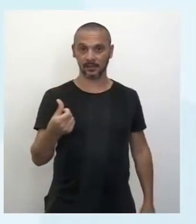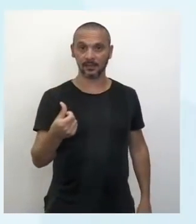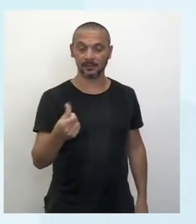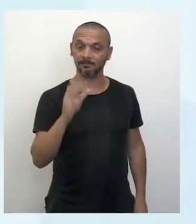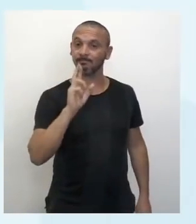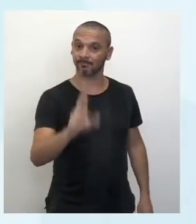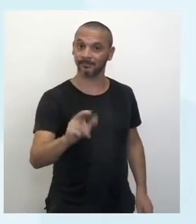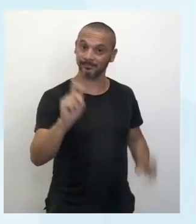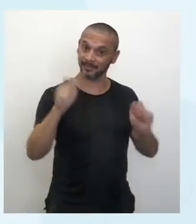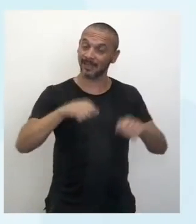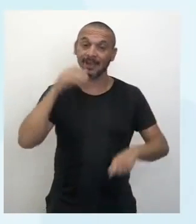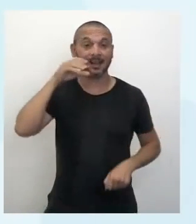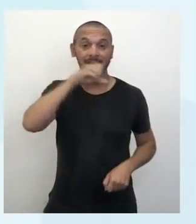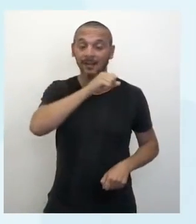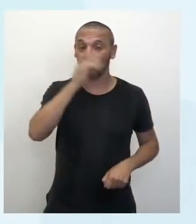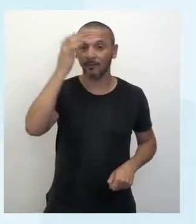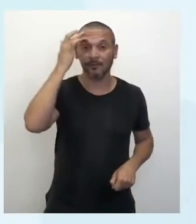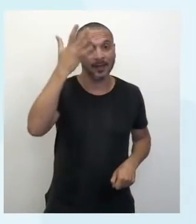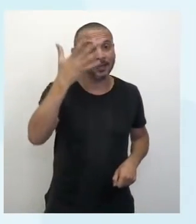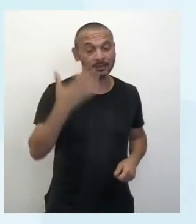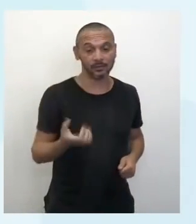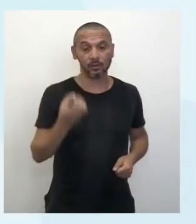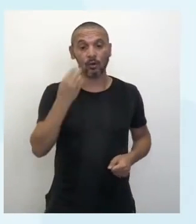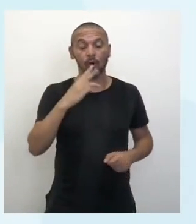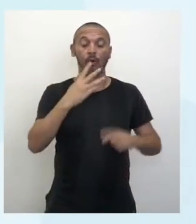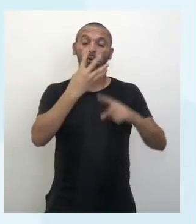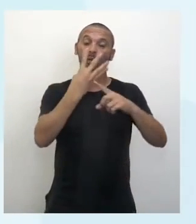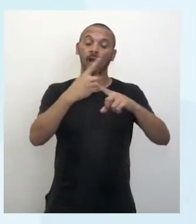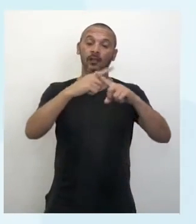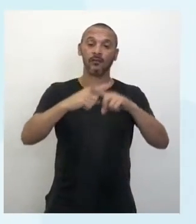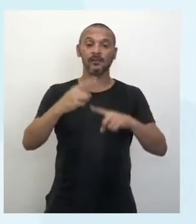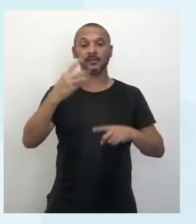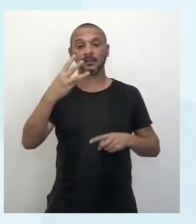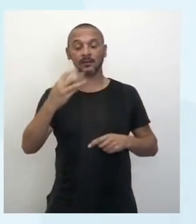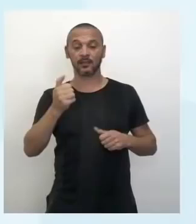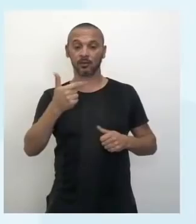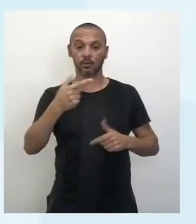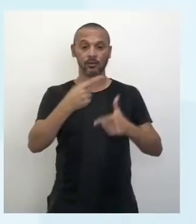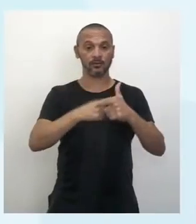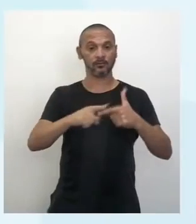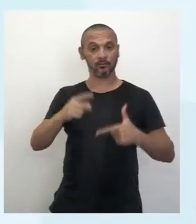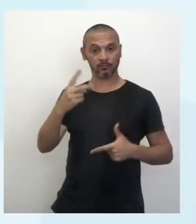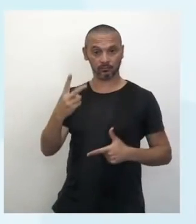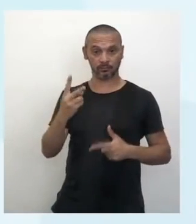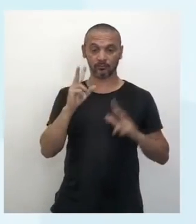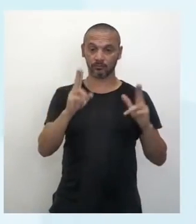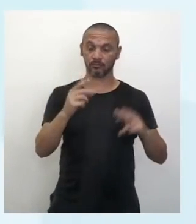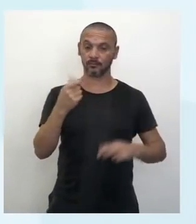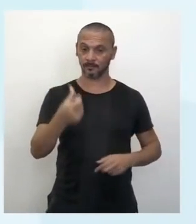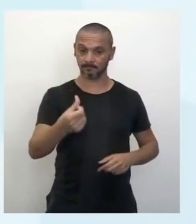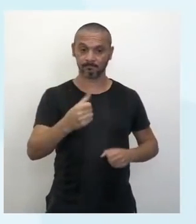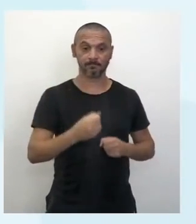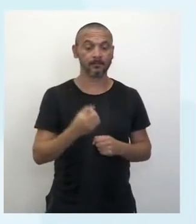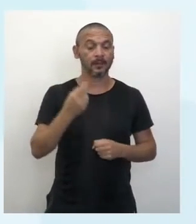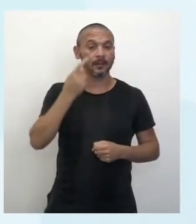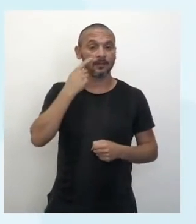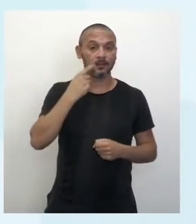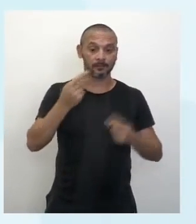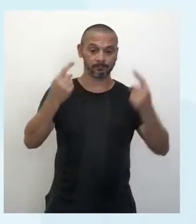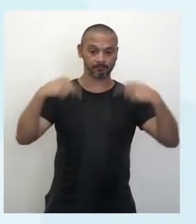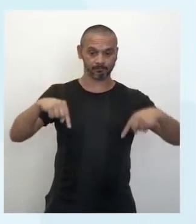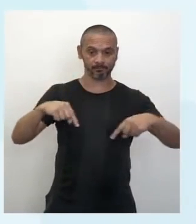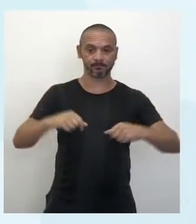chega nesse resultado. Também poderia ter feito 4 vezes 3, 12 dividido por 2, tá certo? Que também dá 6. Olha esse daqui,